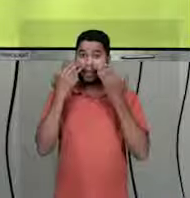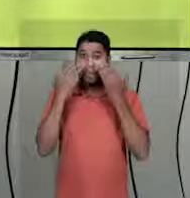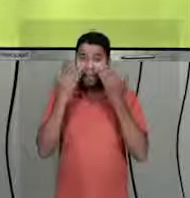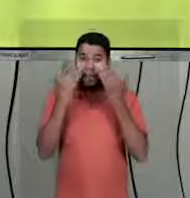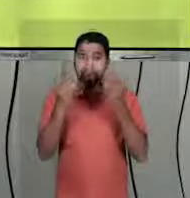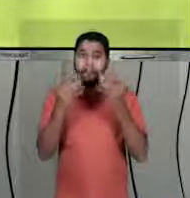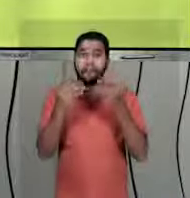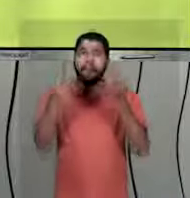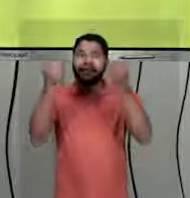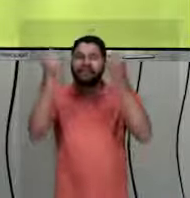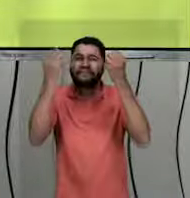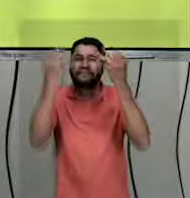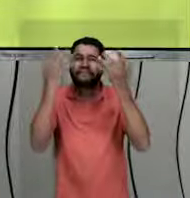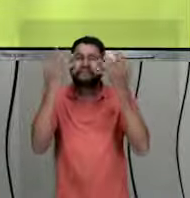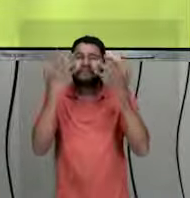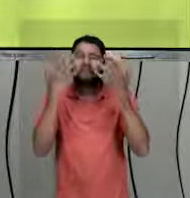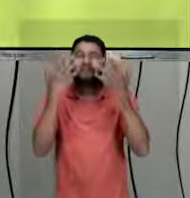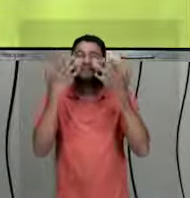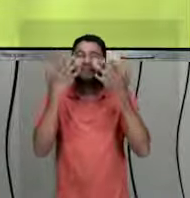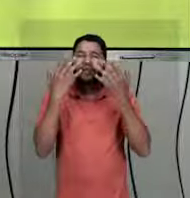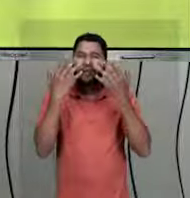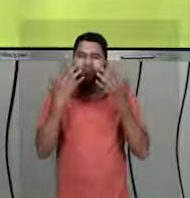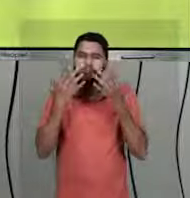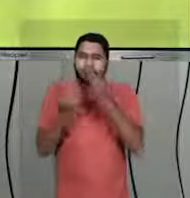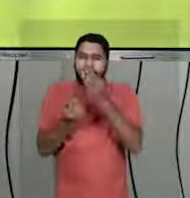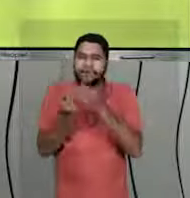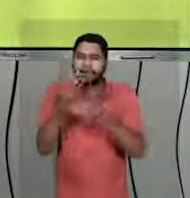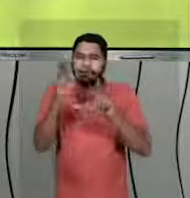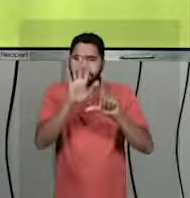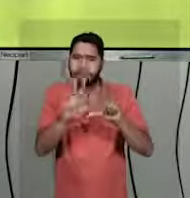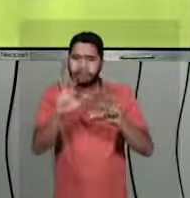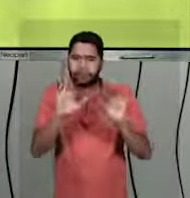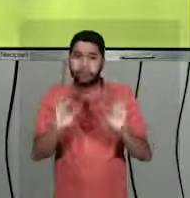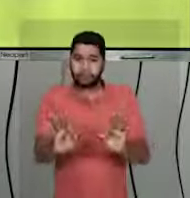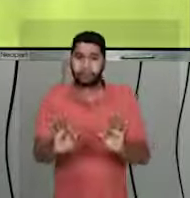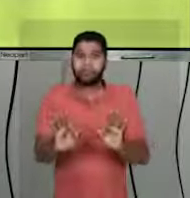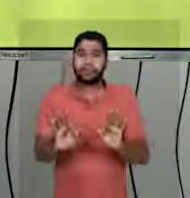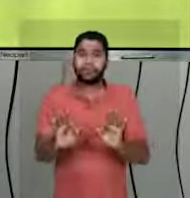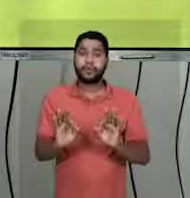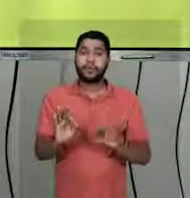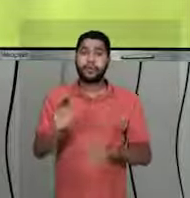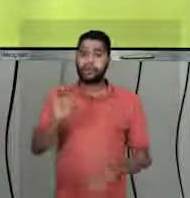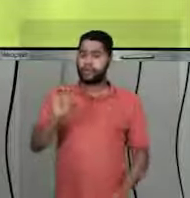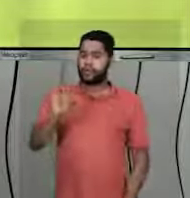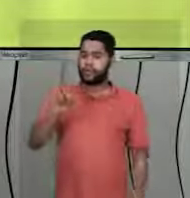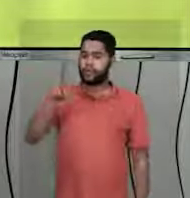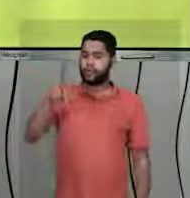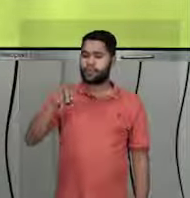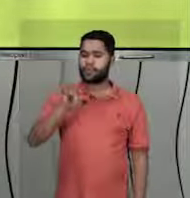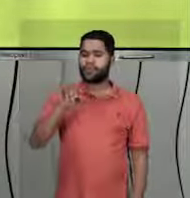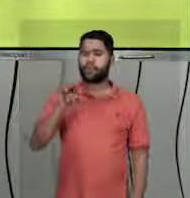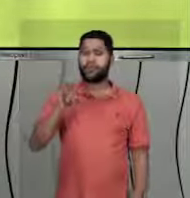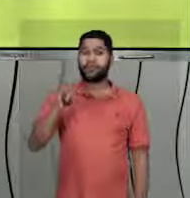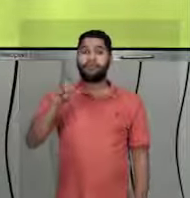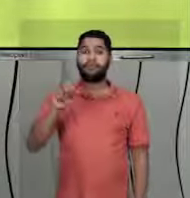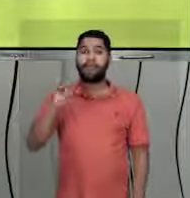os raios luminosos, os raios não têm que entrar para formar a visão? Então a conjuntiva na frente dos olhos ela é